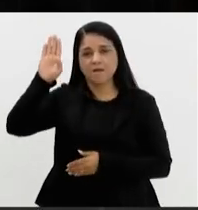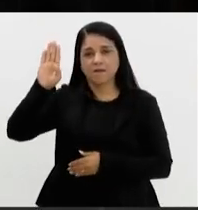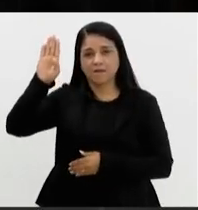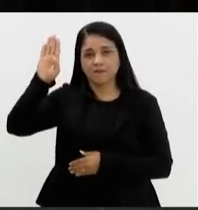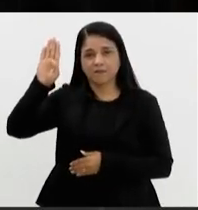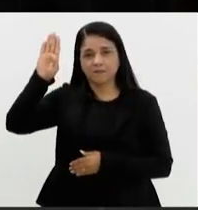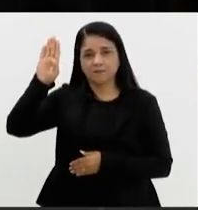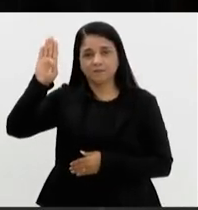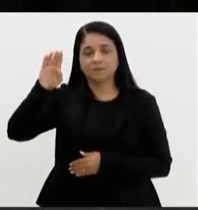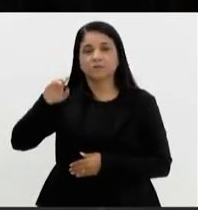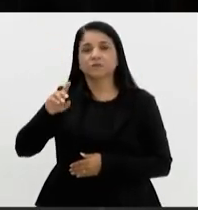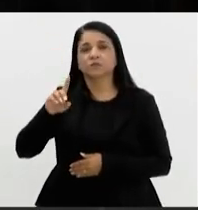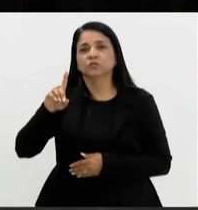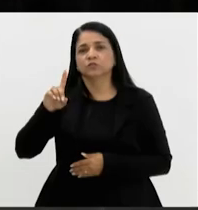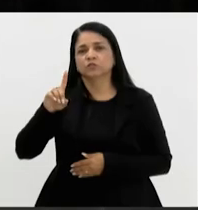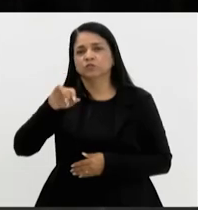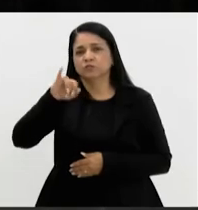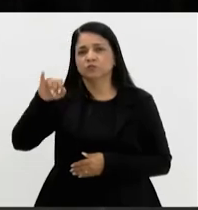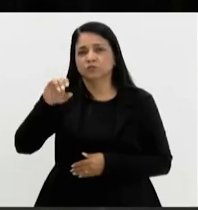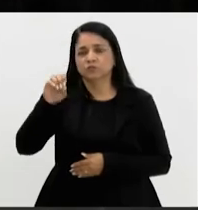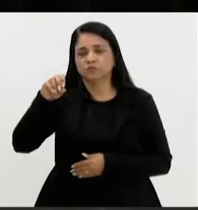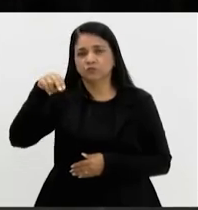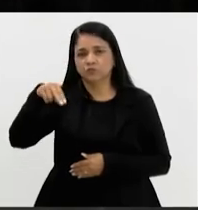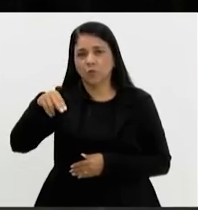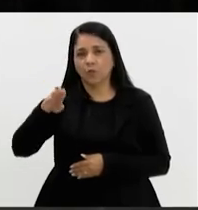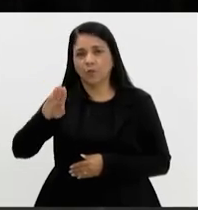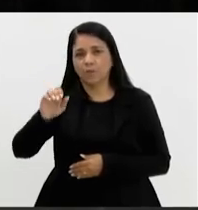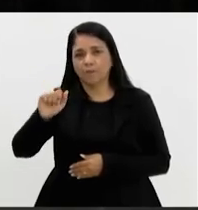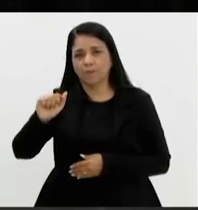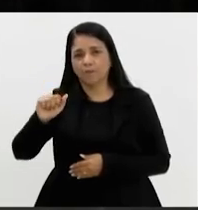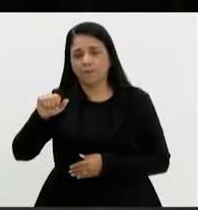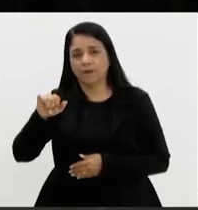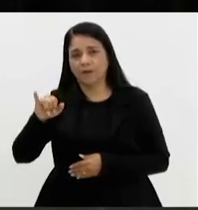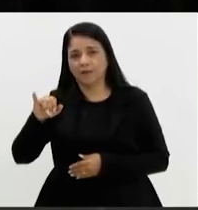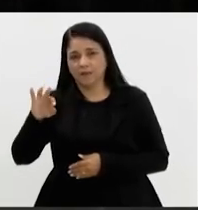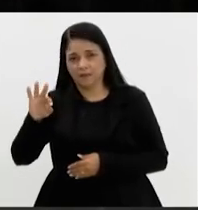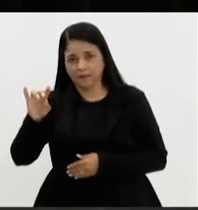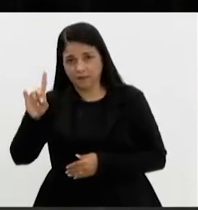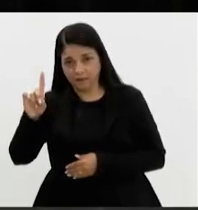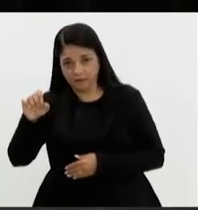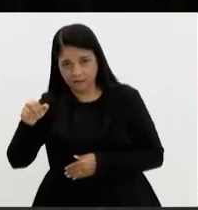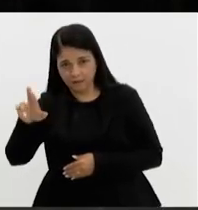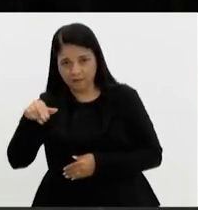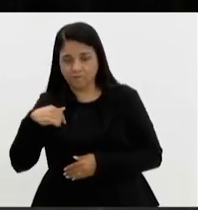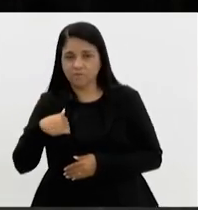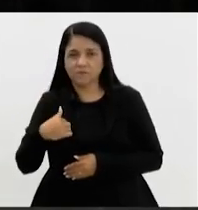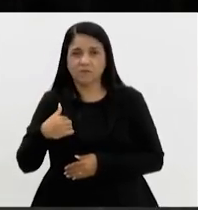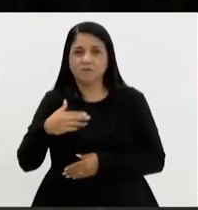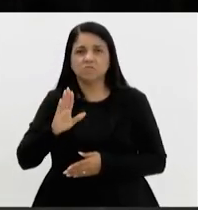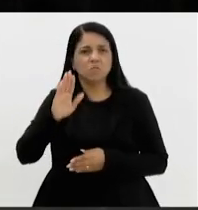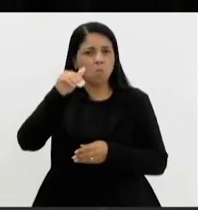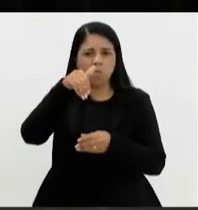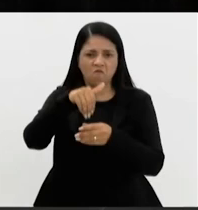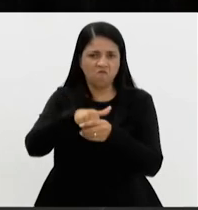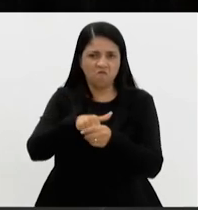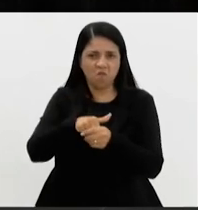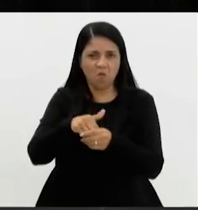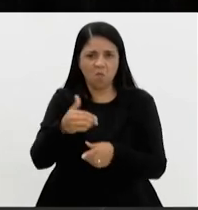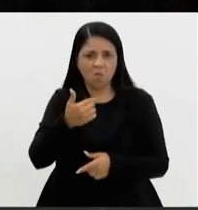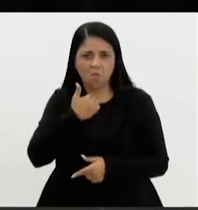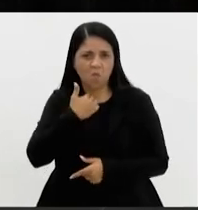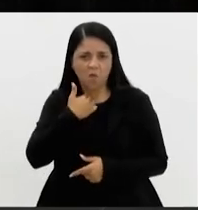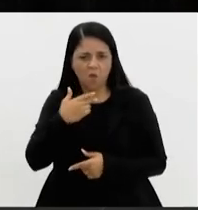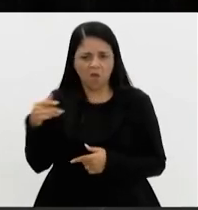candidato Joe biden e falando que as pessoas não tinham que votar que não deviam